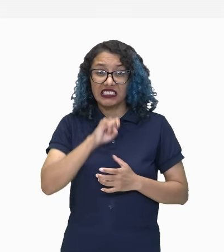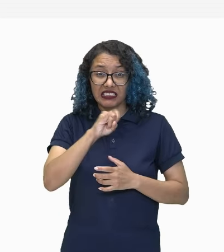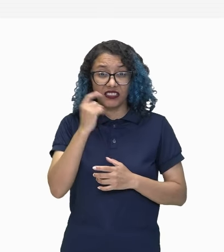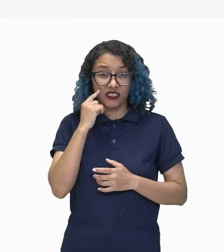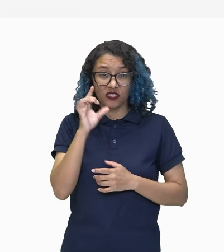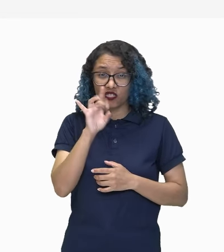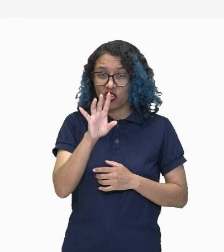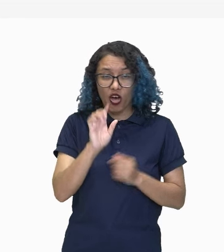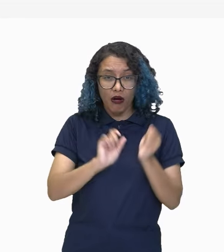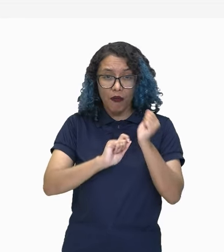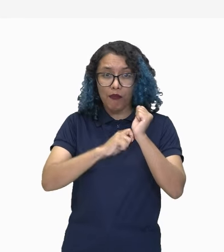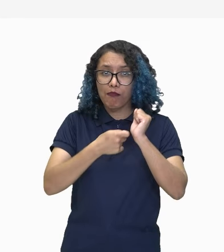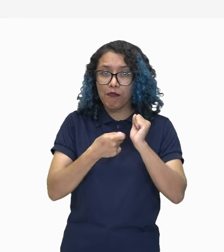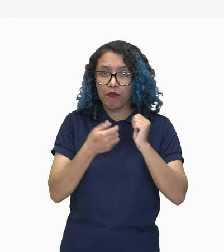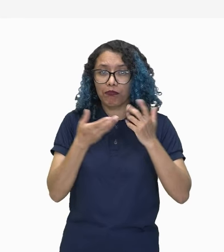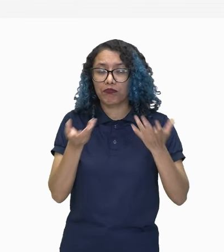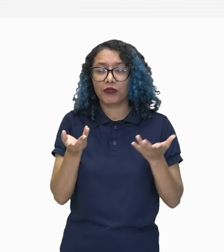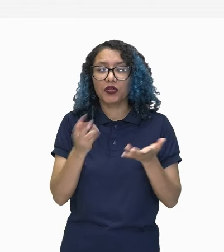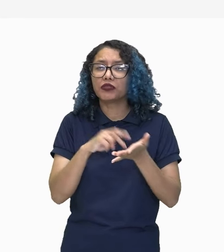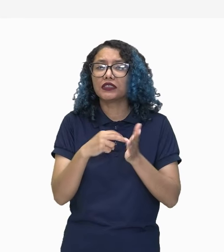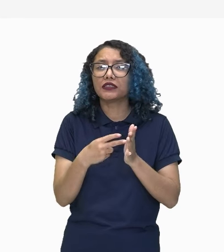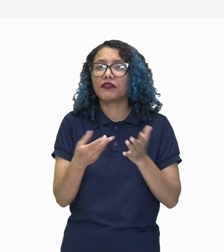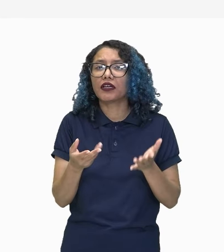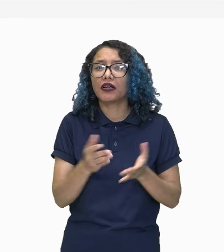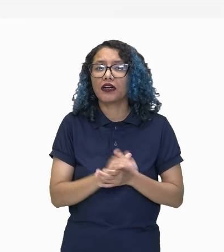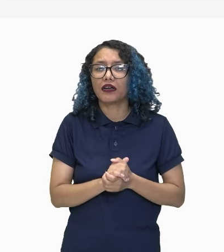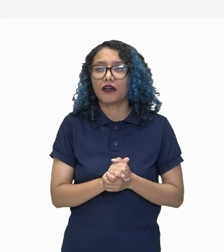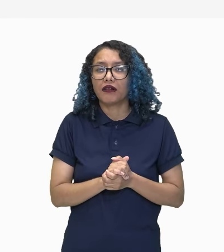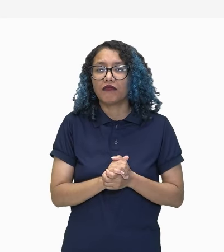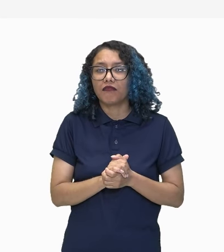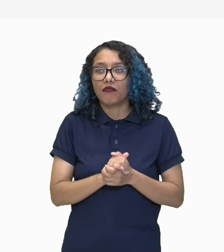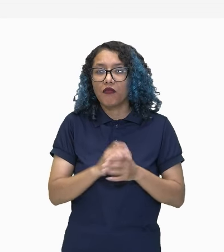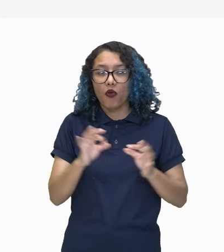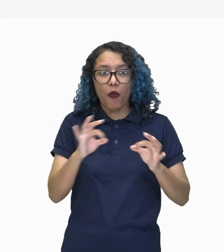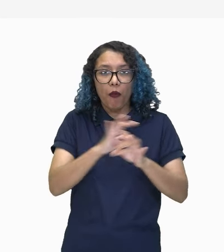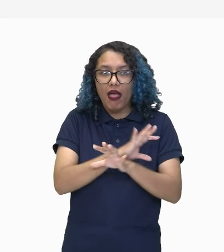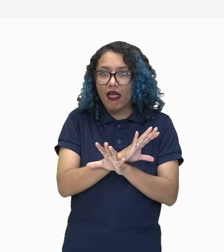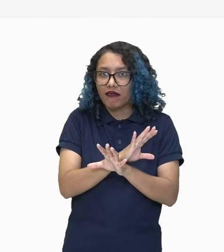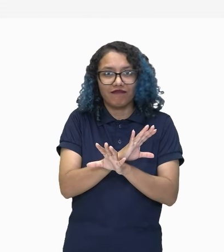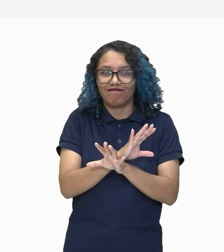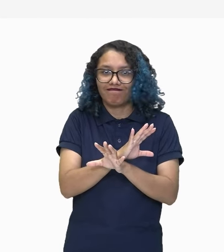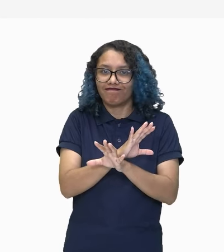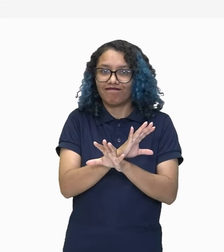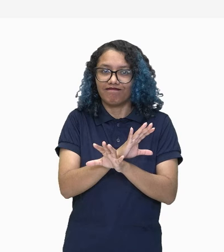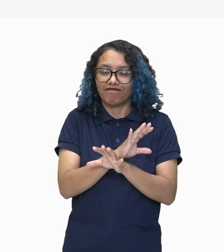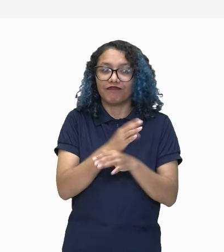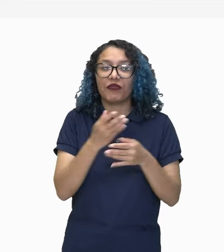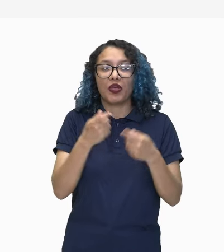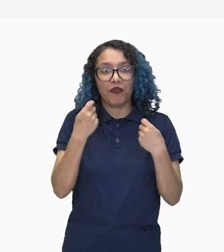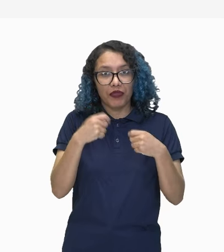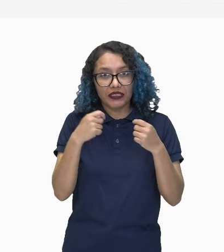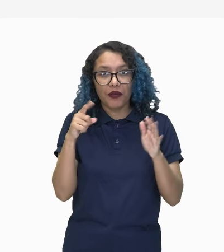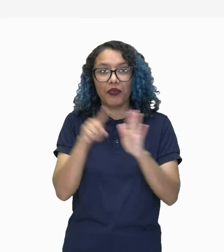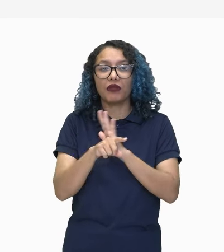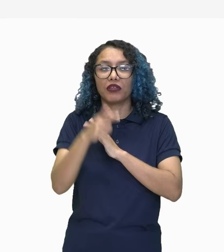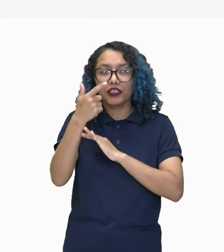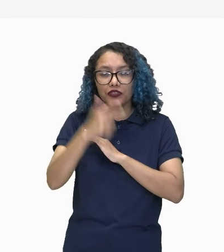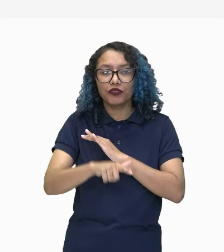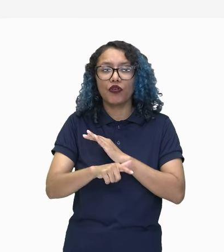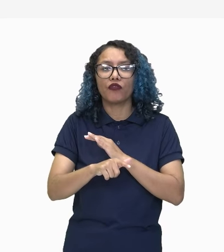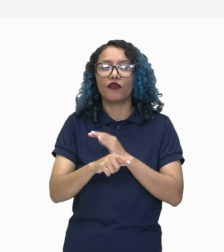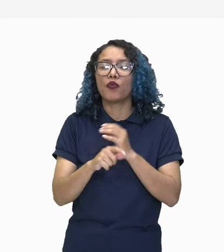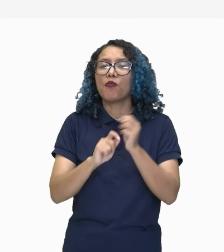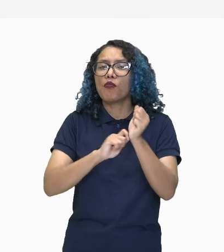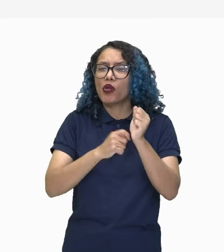me dar, ela está claramente incompleta, correto? Eu preciso fazer mais uma pergunta. Bloquearam o